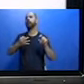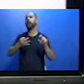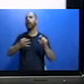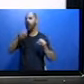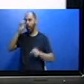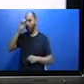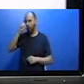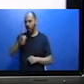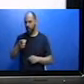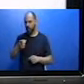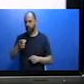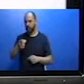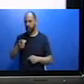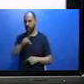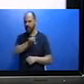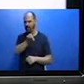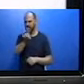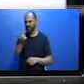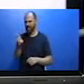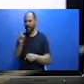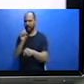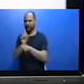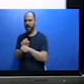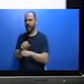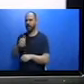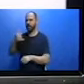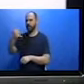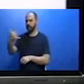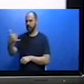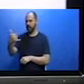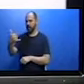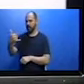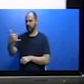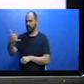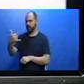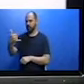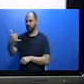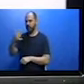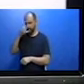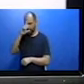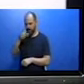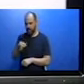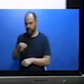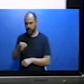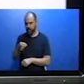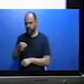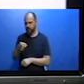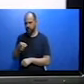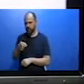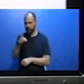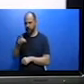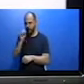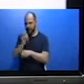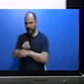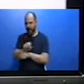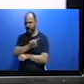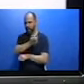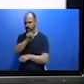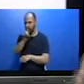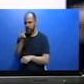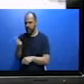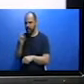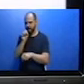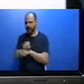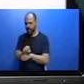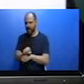uma ordem para deixar de acelerar e atender o celular no trânsito tá mandando parar de correr e